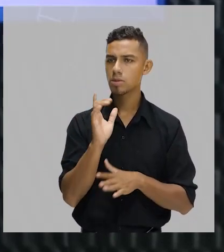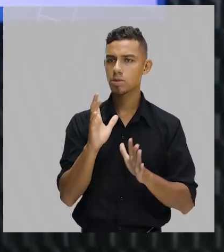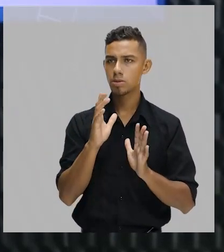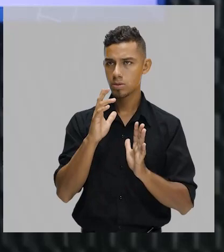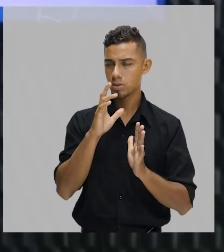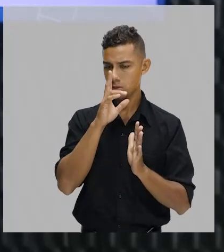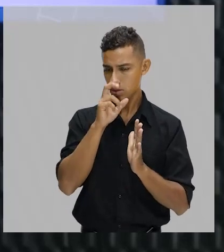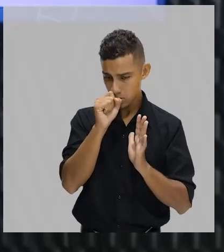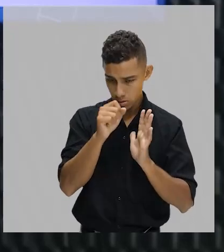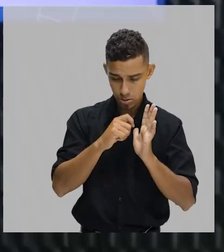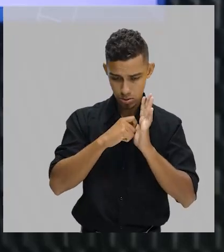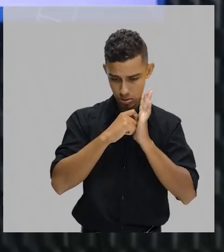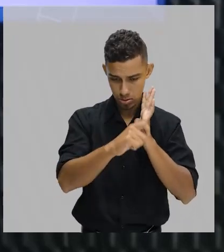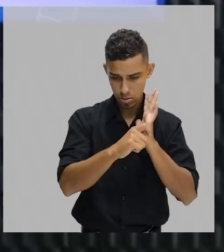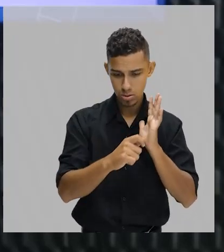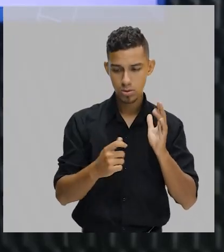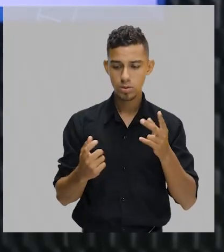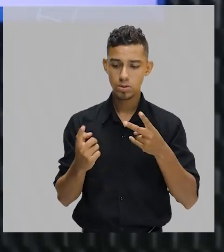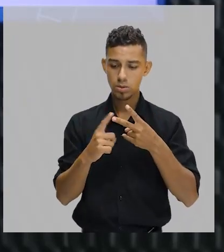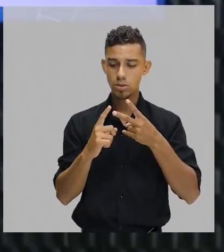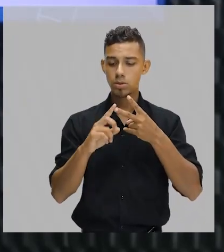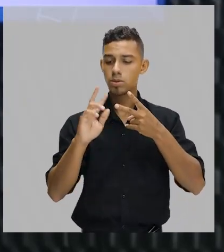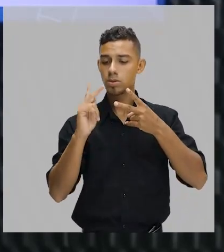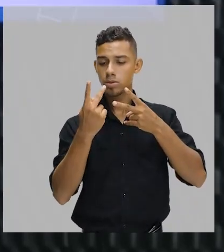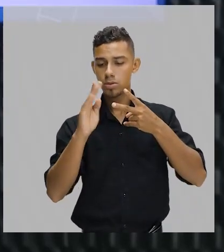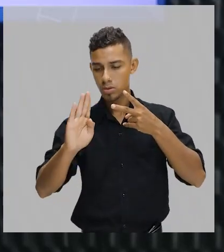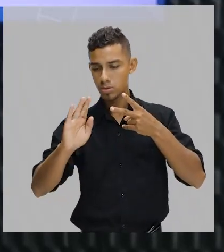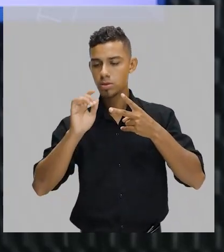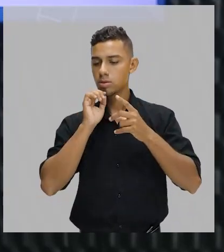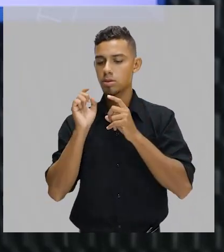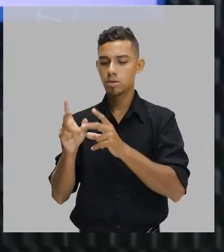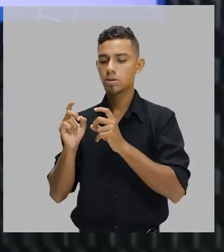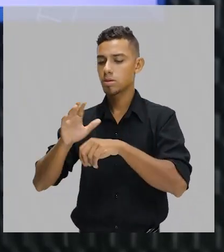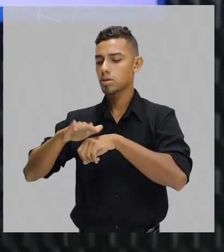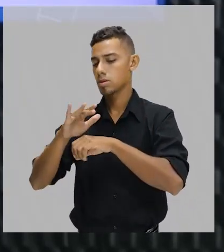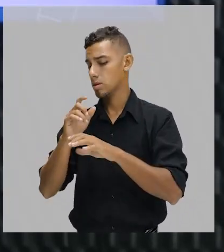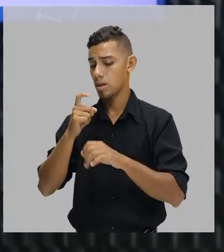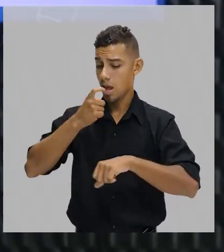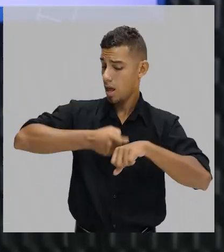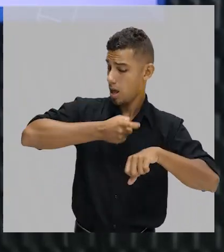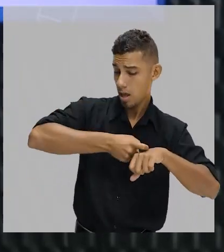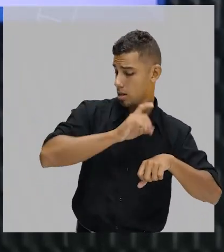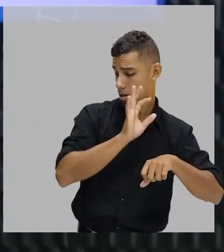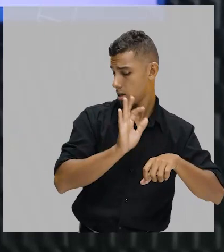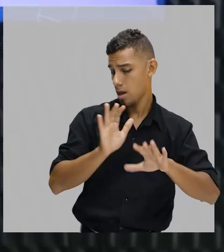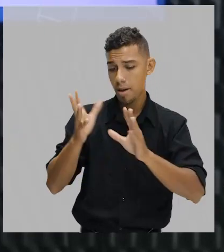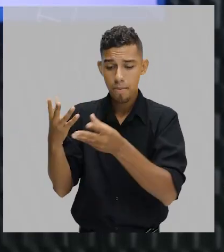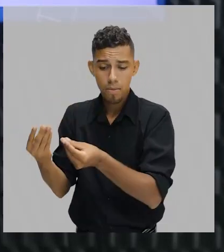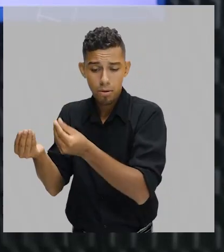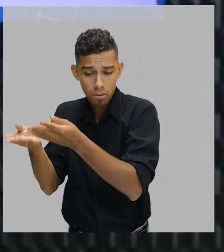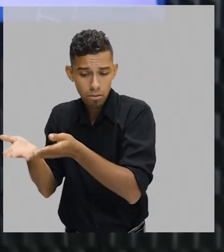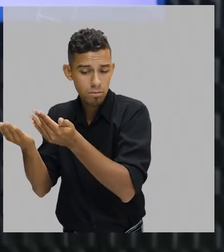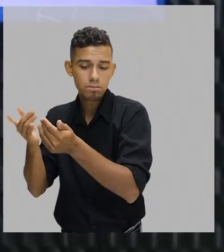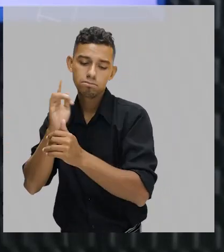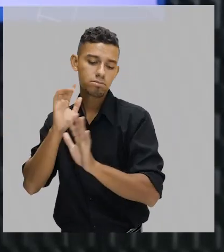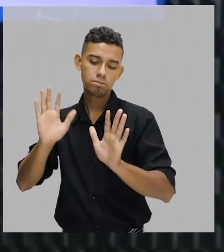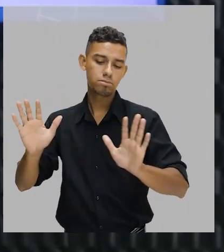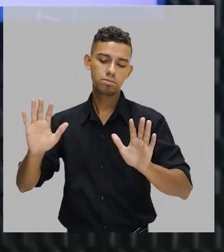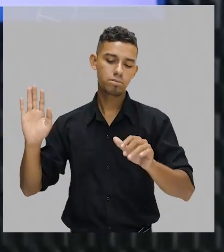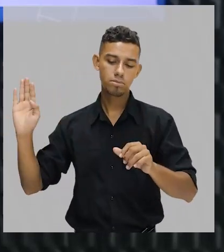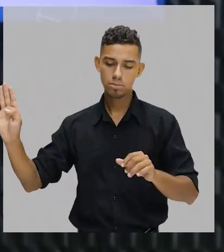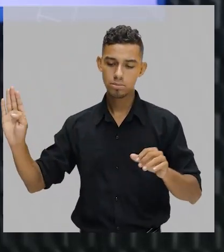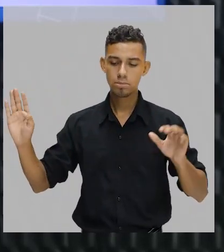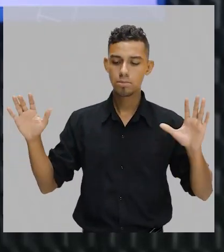é capaz de rasgar o papel. O HB é o que é vendido comercialmente. Ele não é nem tão duro, H, nem tão mole, o B.